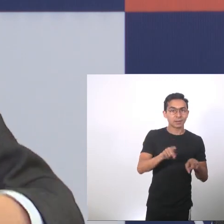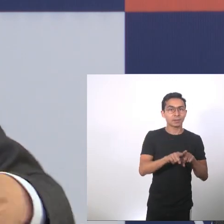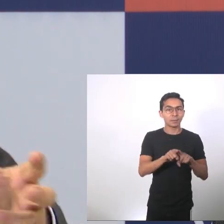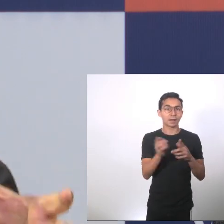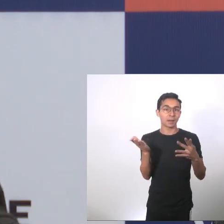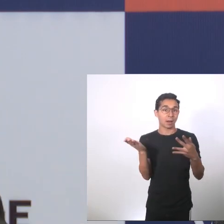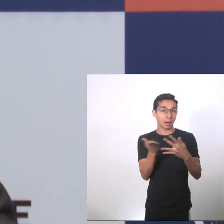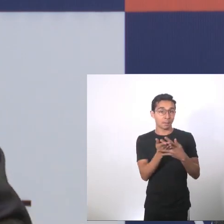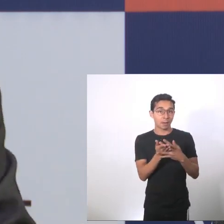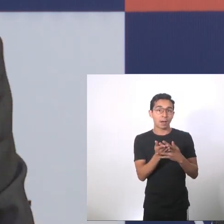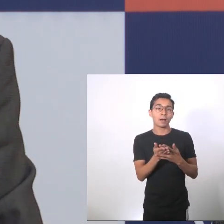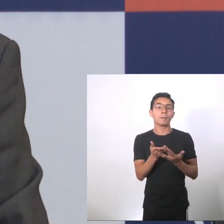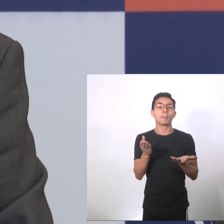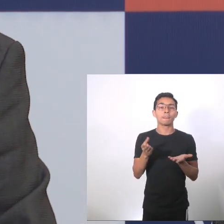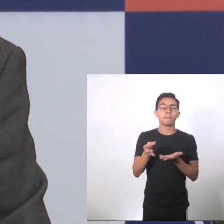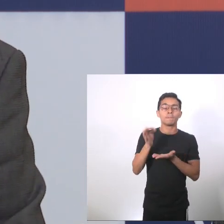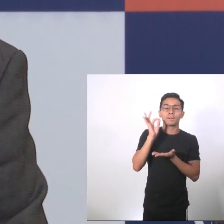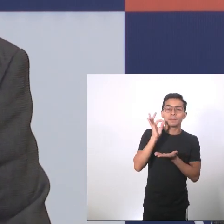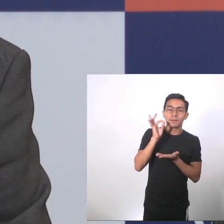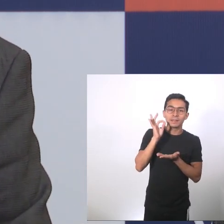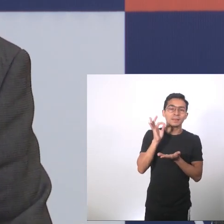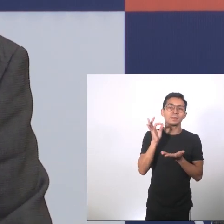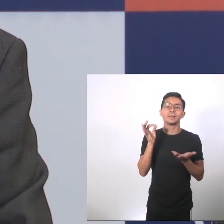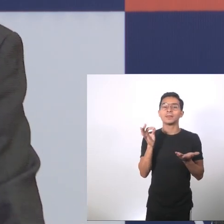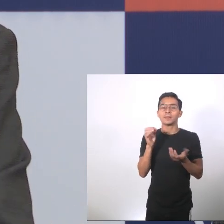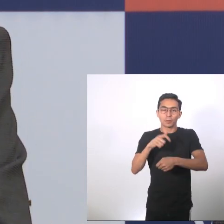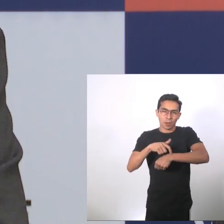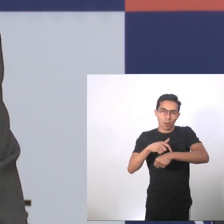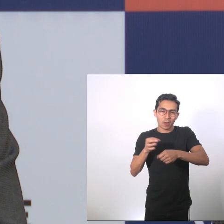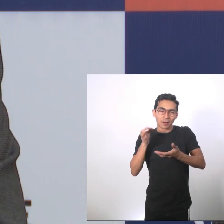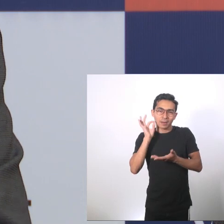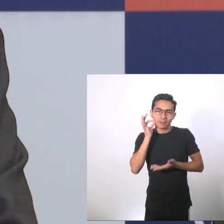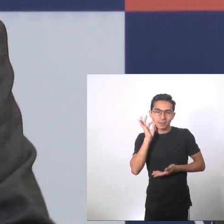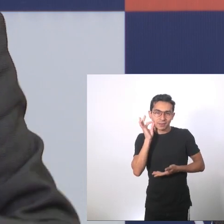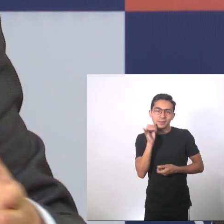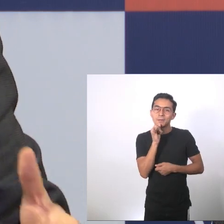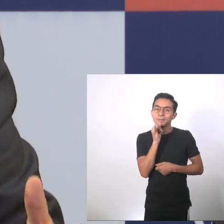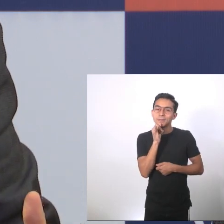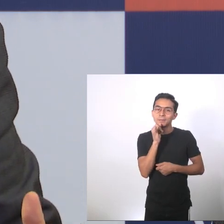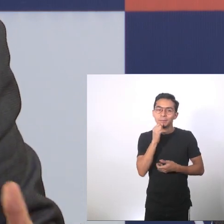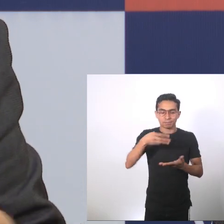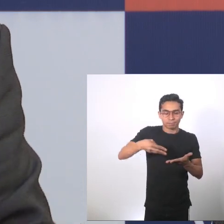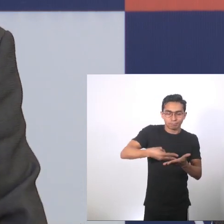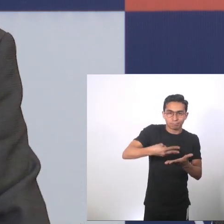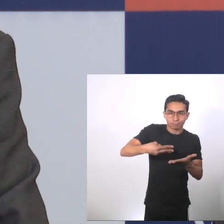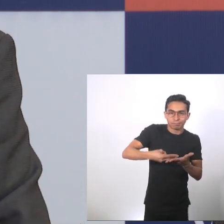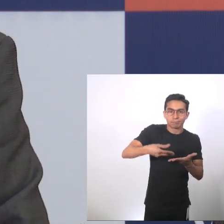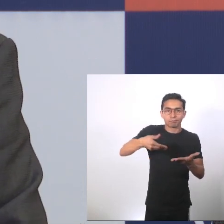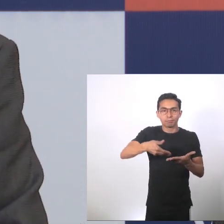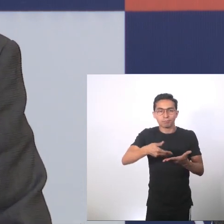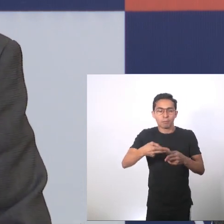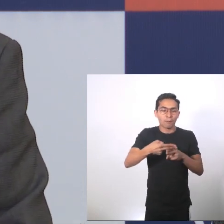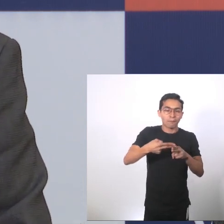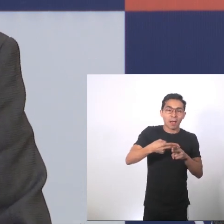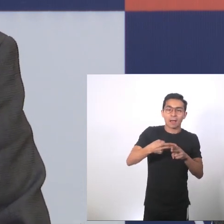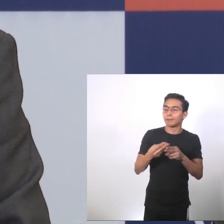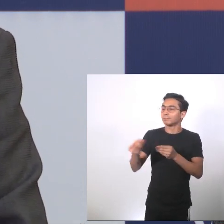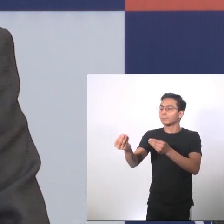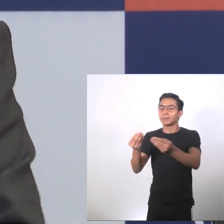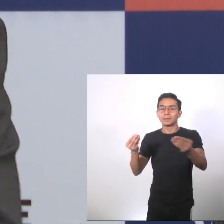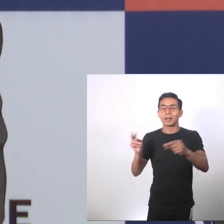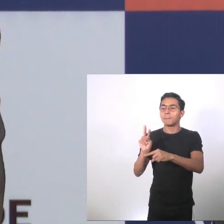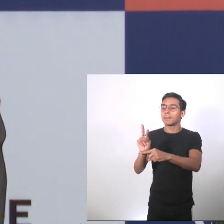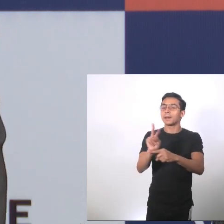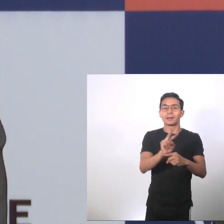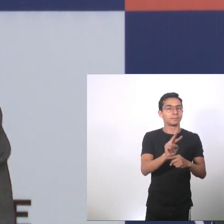cafezinho. Também não compartilhar estes materiais na hora do intervalo, para evitar que se tenha algum tipo de